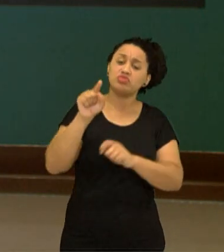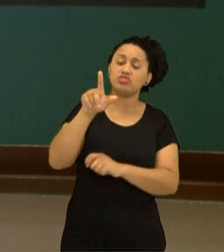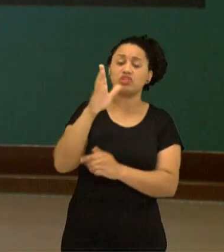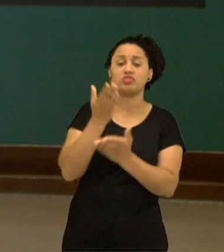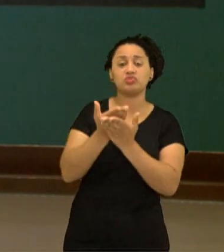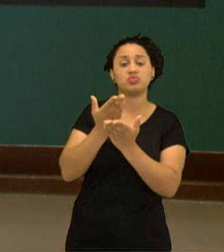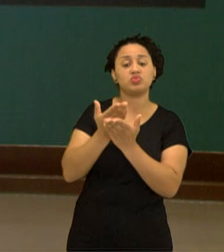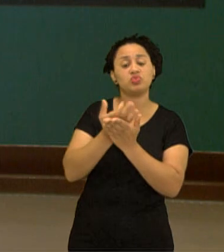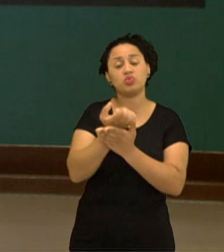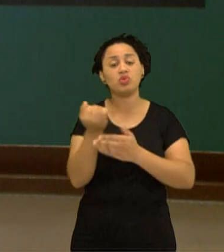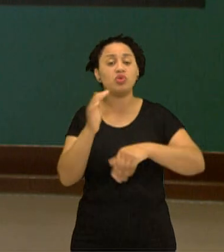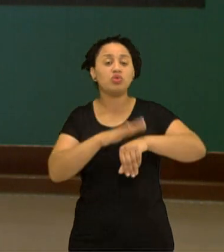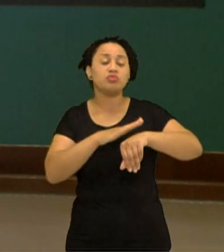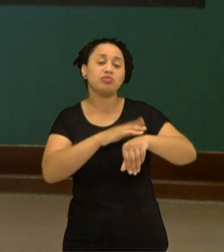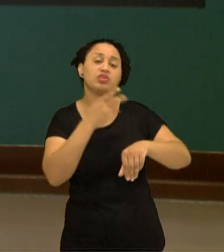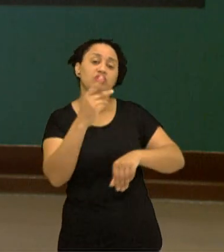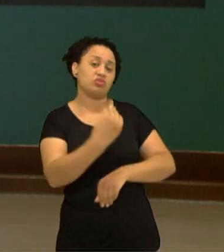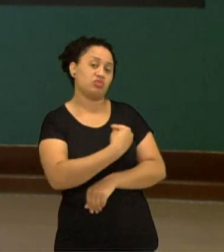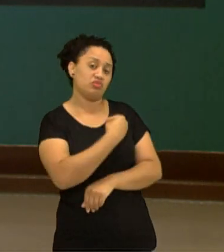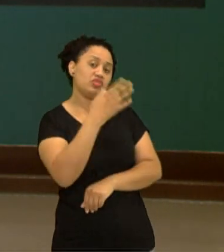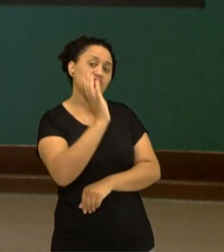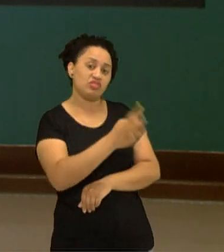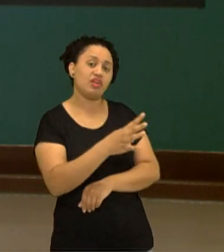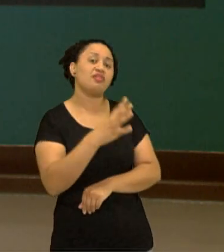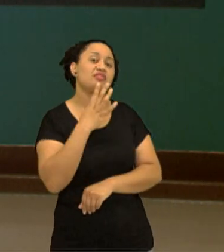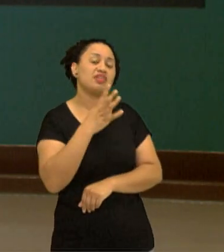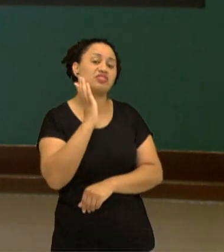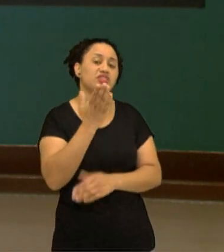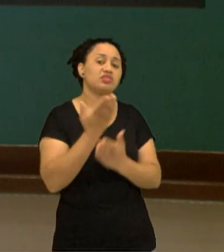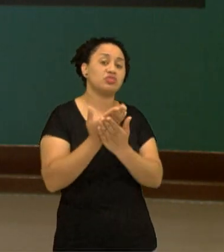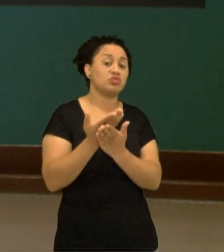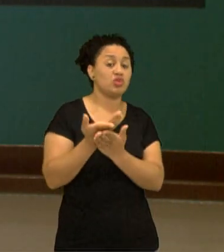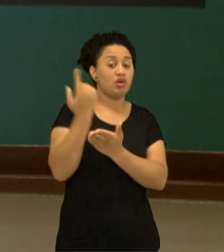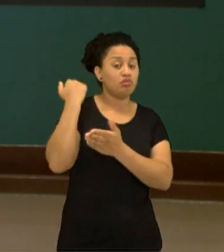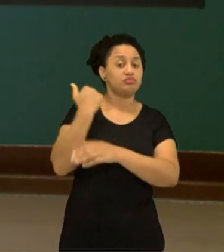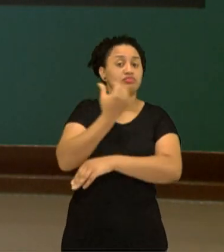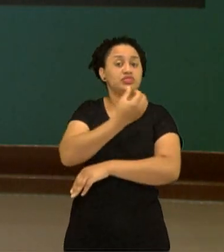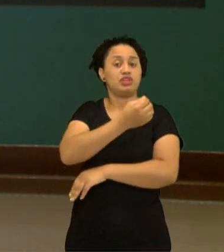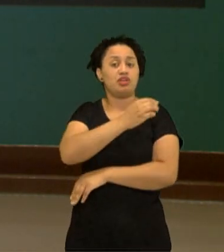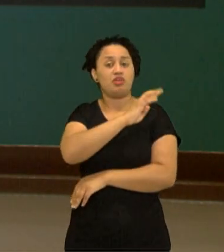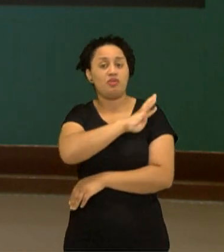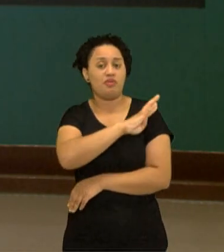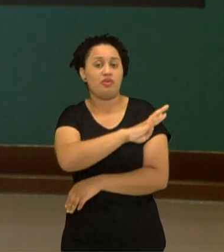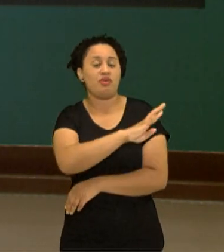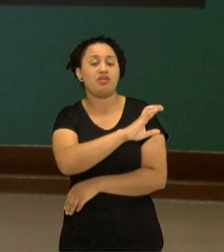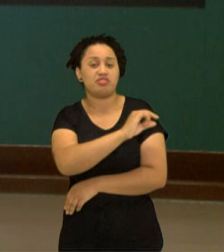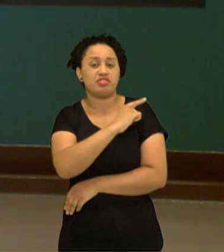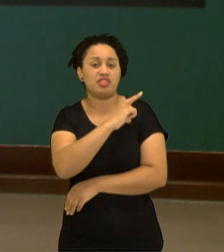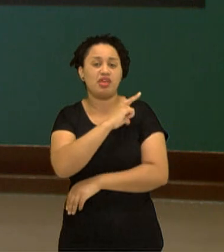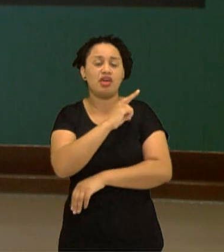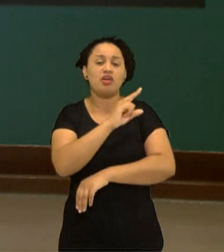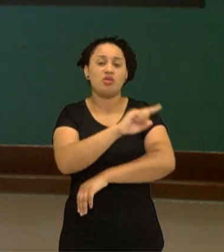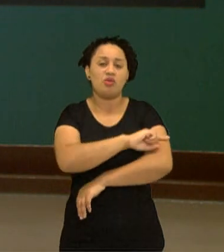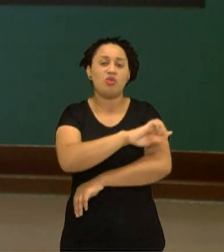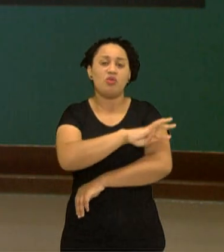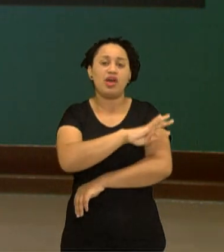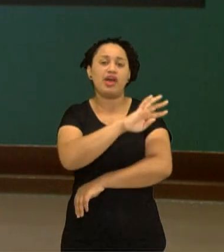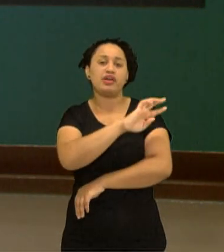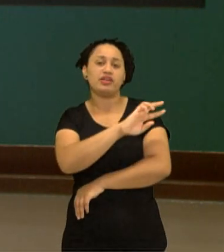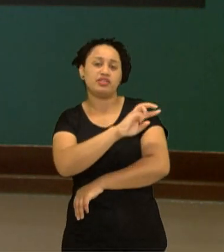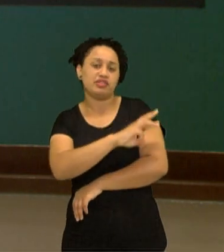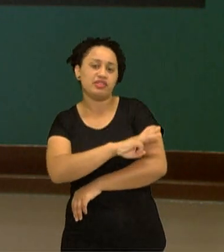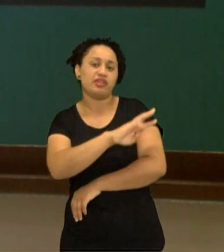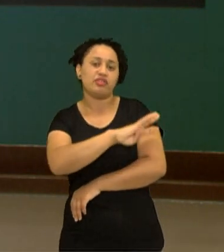em algum momento da sua vida, em anos anteriores. E esse assunto, materiais naturais